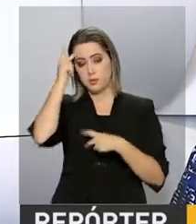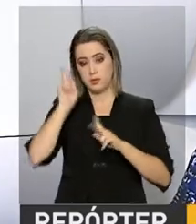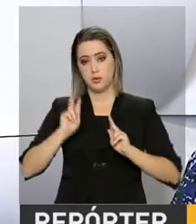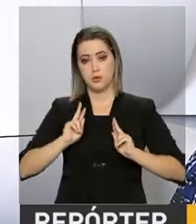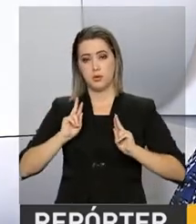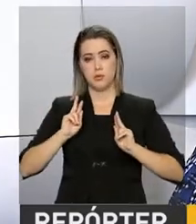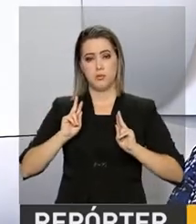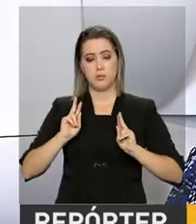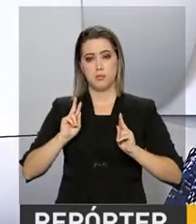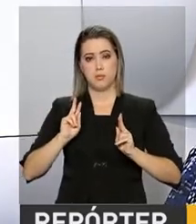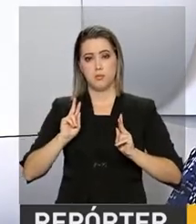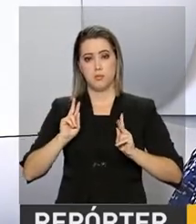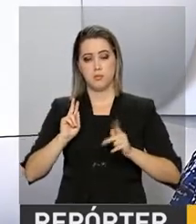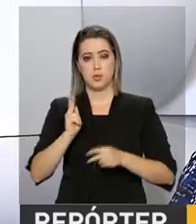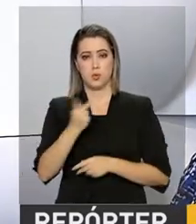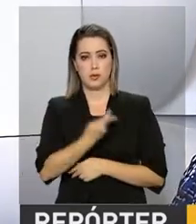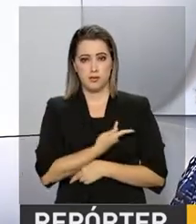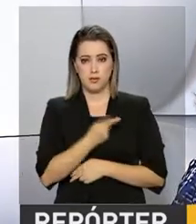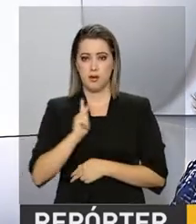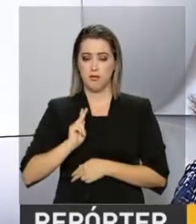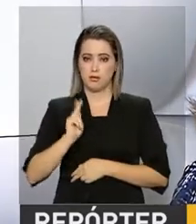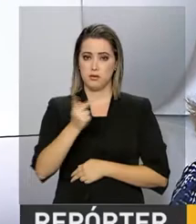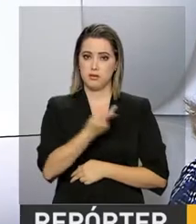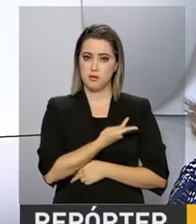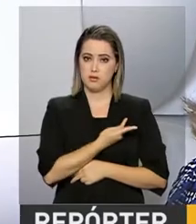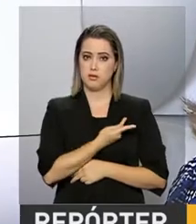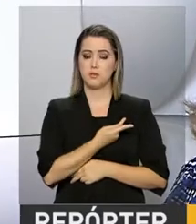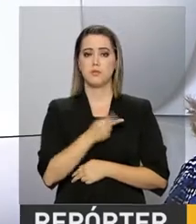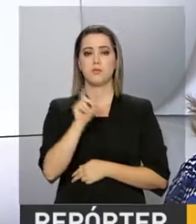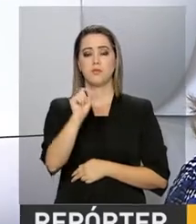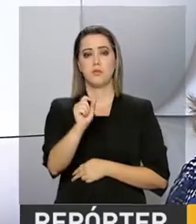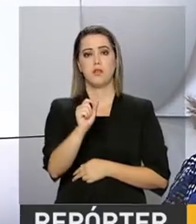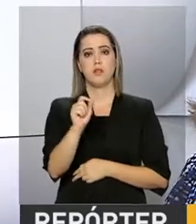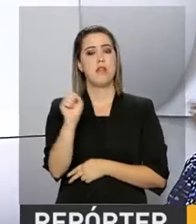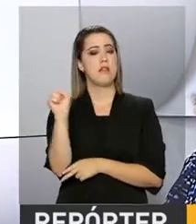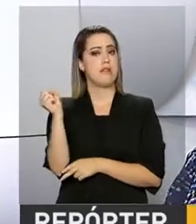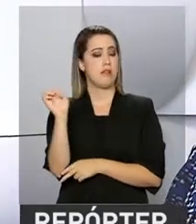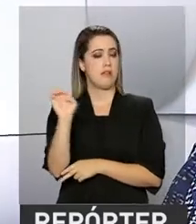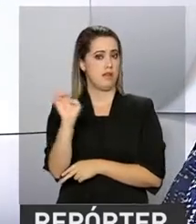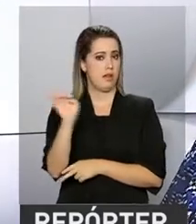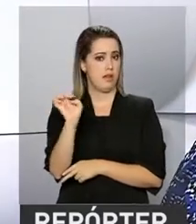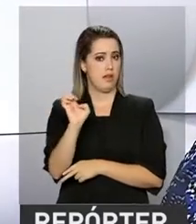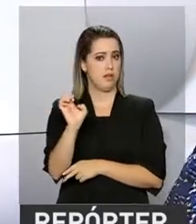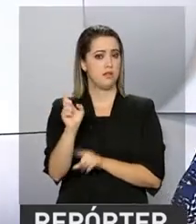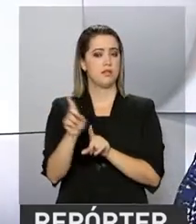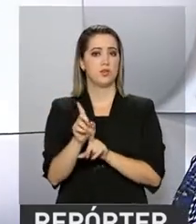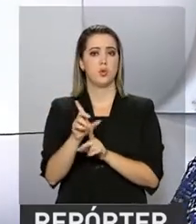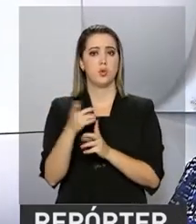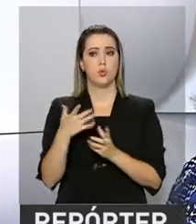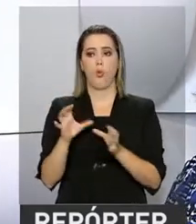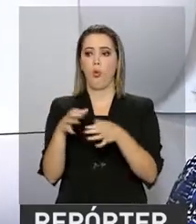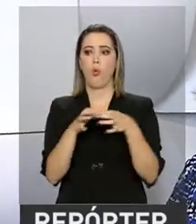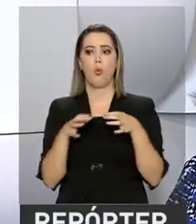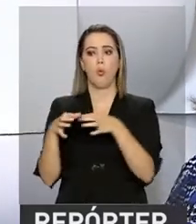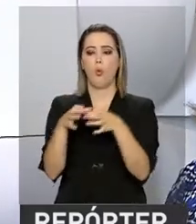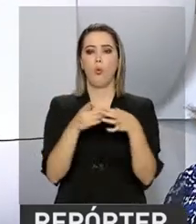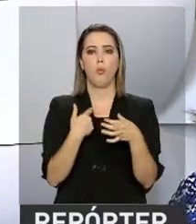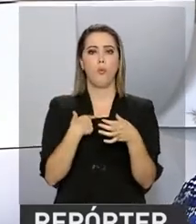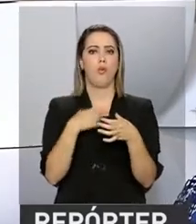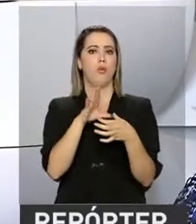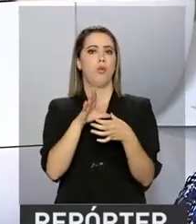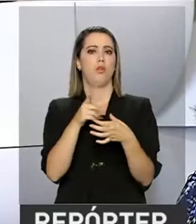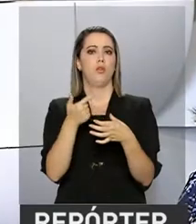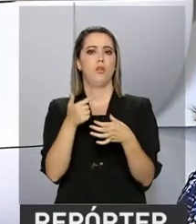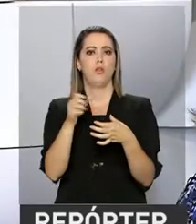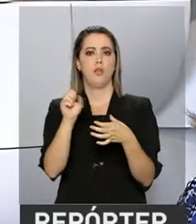hsh e gays aí também nós temos que avaliar que não é todas as pessoas em todos os homens gays e hsh